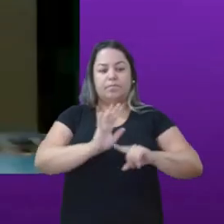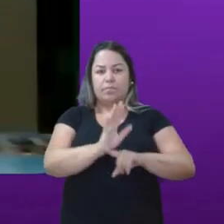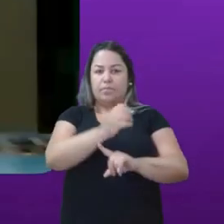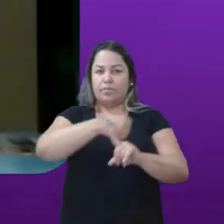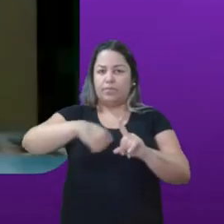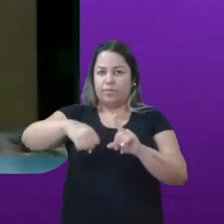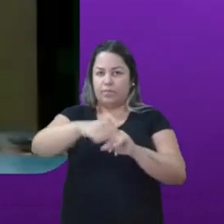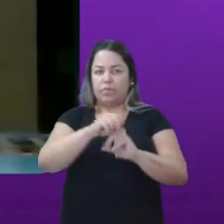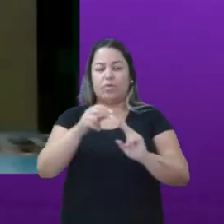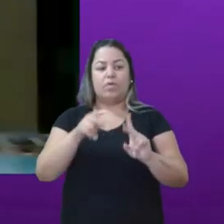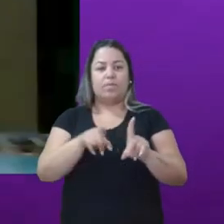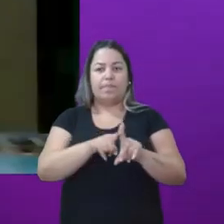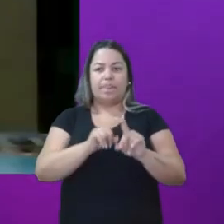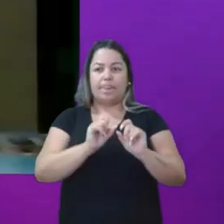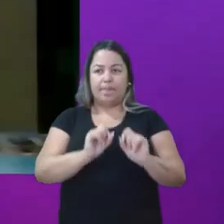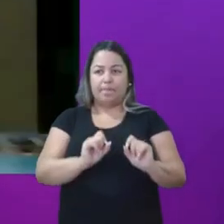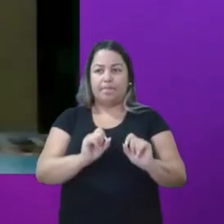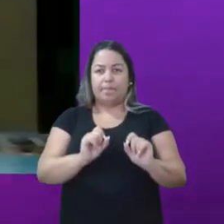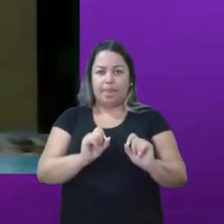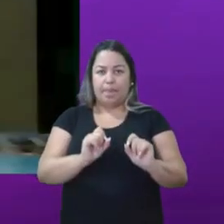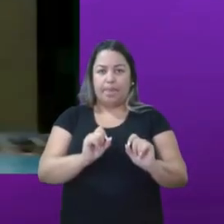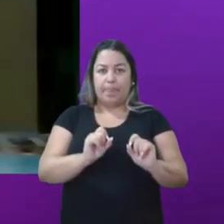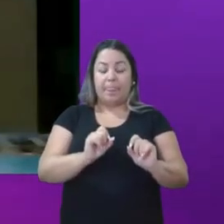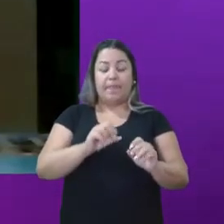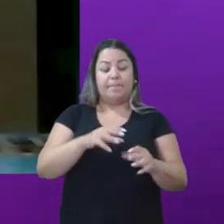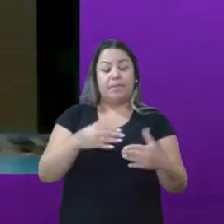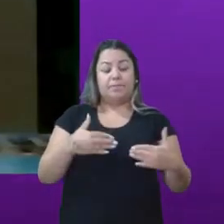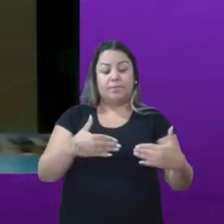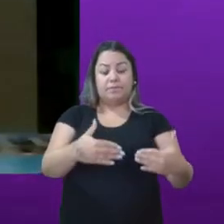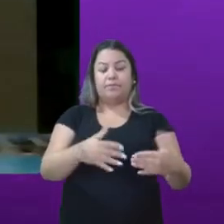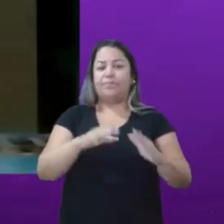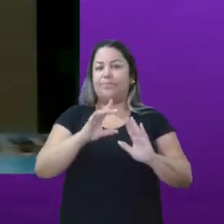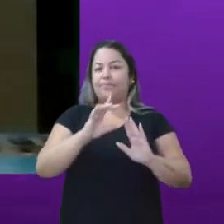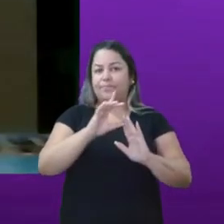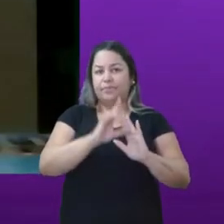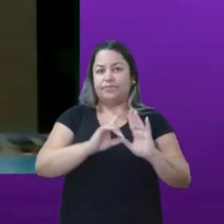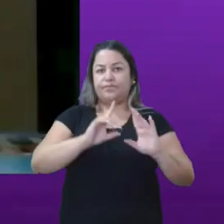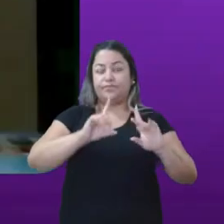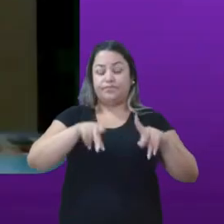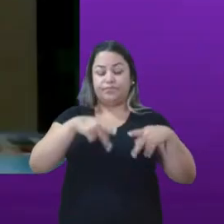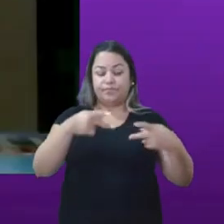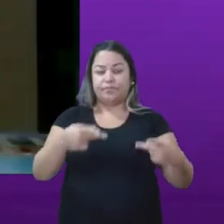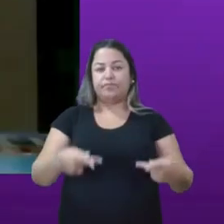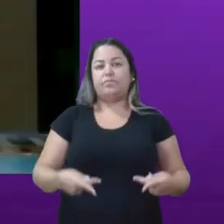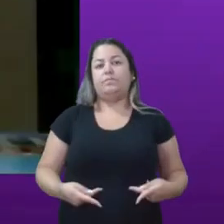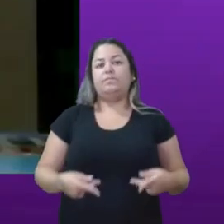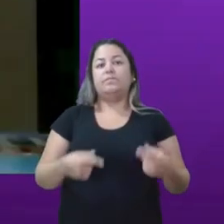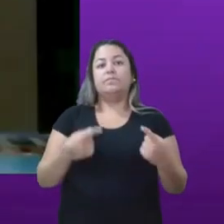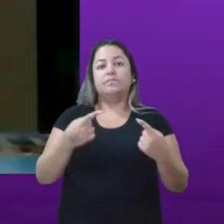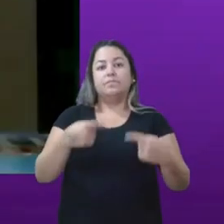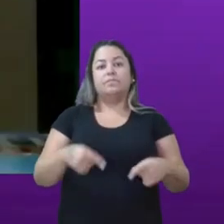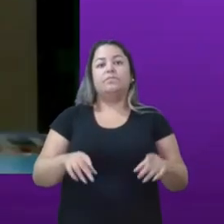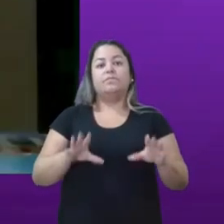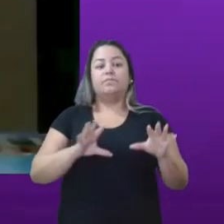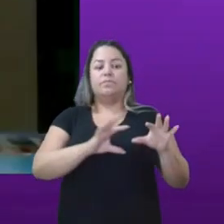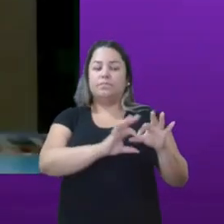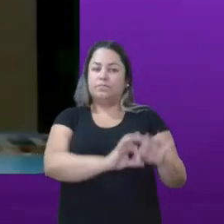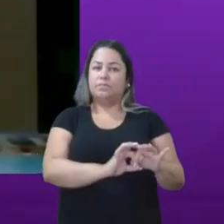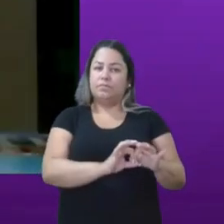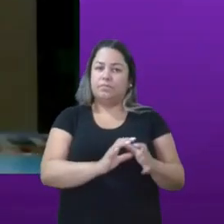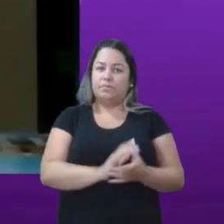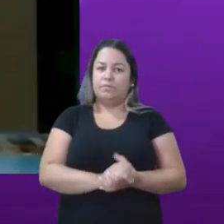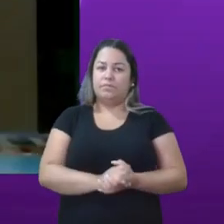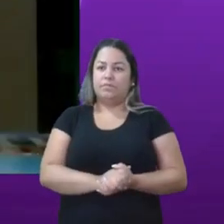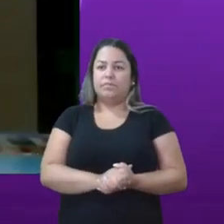Social, do SUAS, é responsabilidade do Ministério dos Direitos Humanos e do conjunto das políticas públicas.